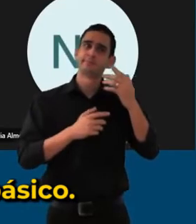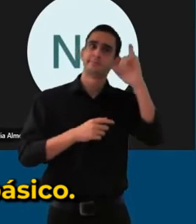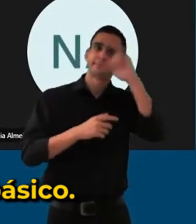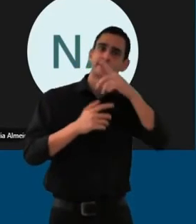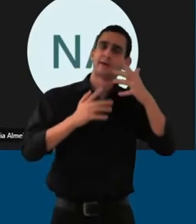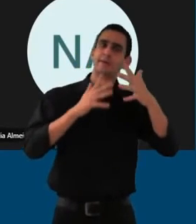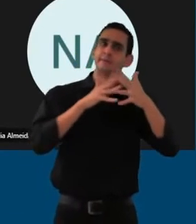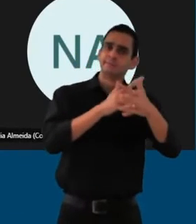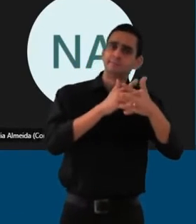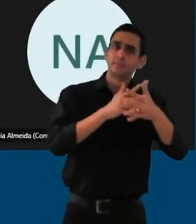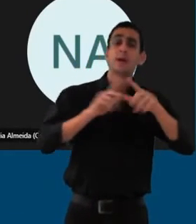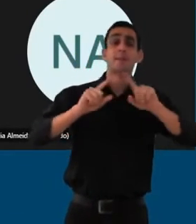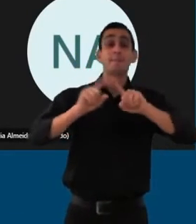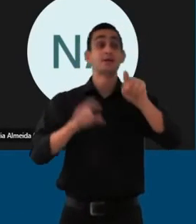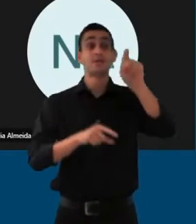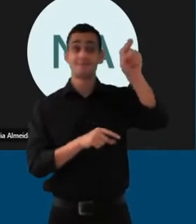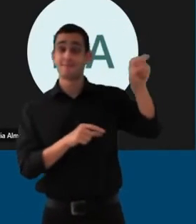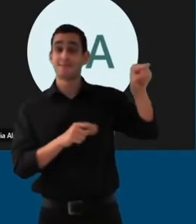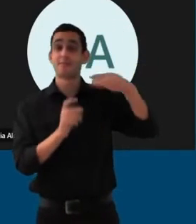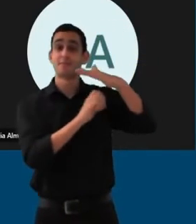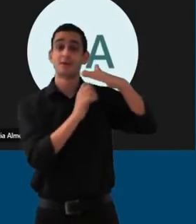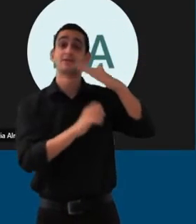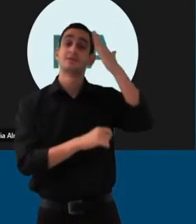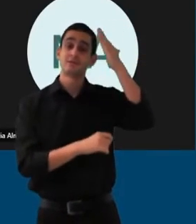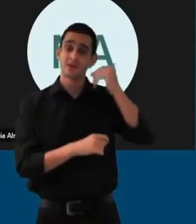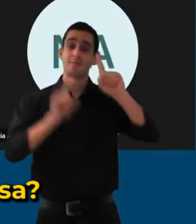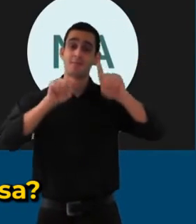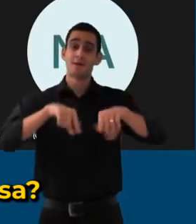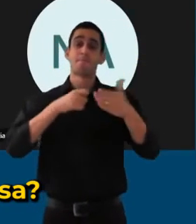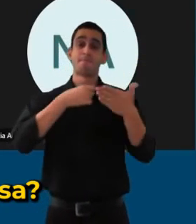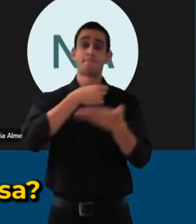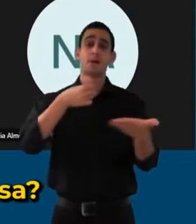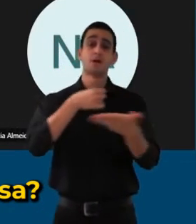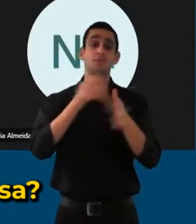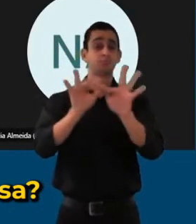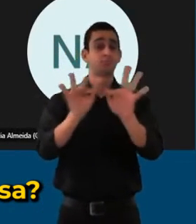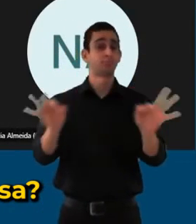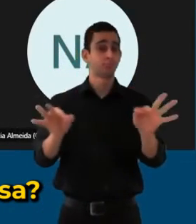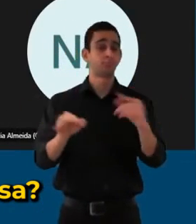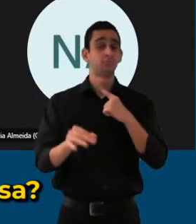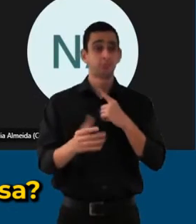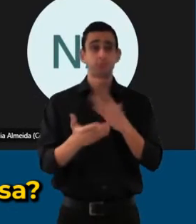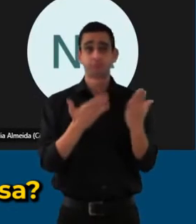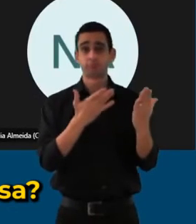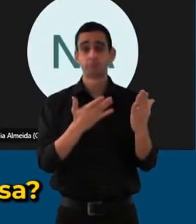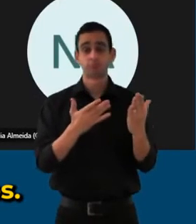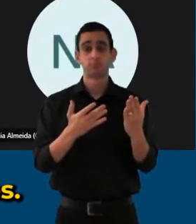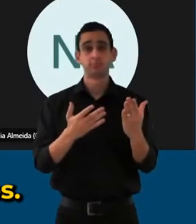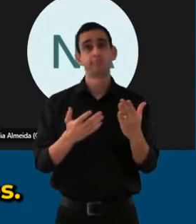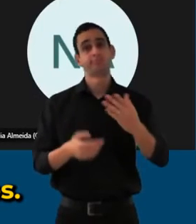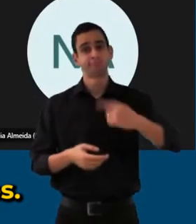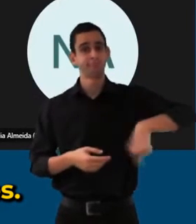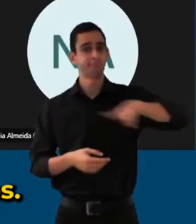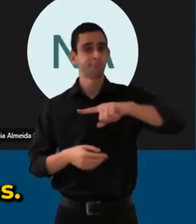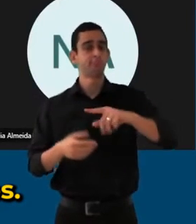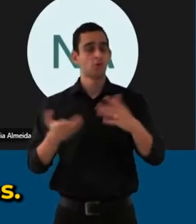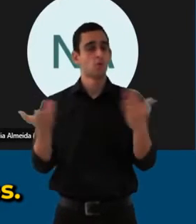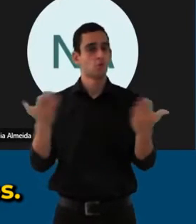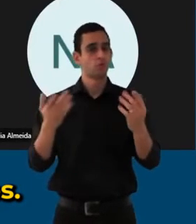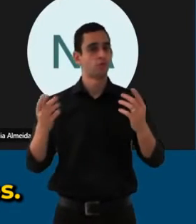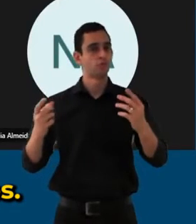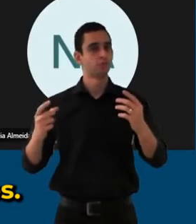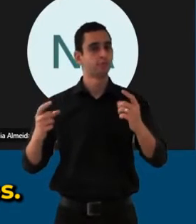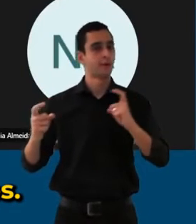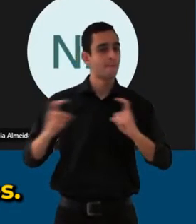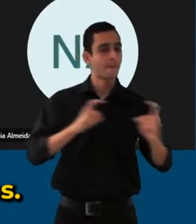muito básico. E é por isso que nós estamos aqui. Né? O que nós precisamos dentro de uma mesa, né? Eu vou pedir